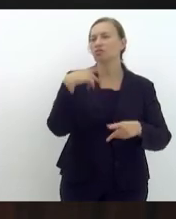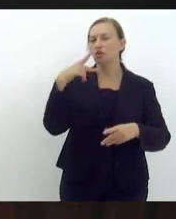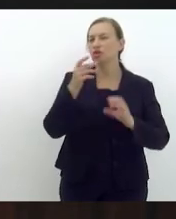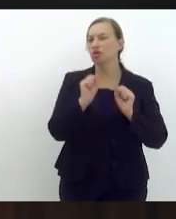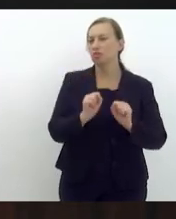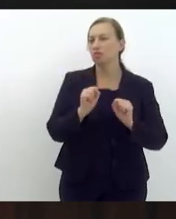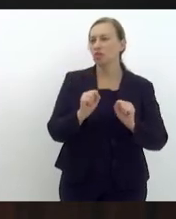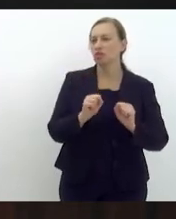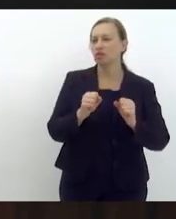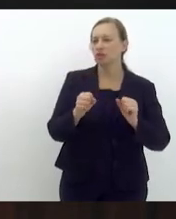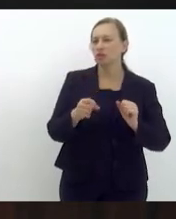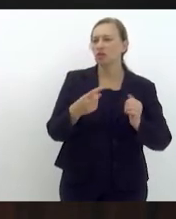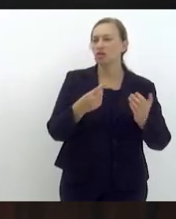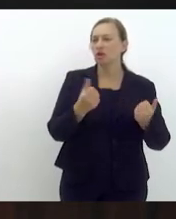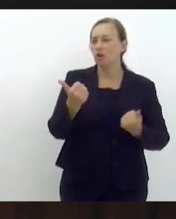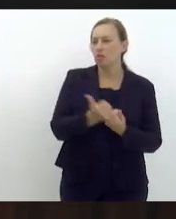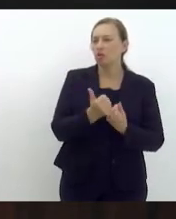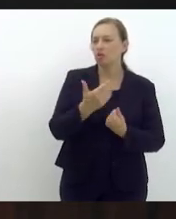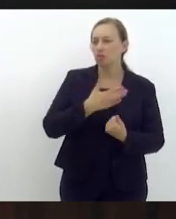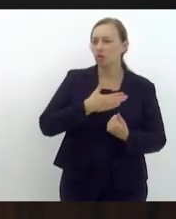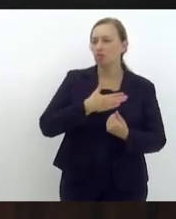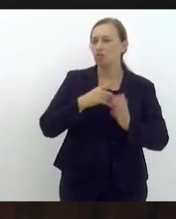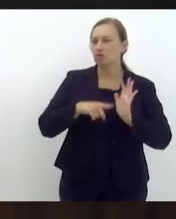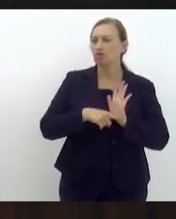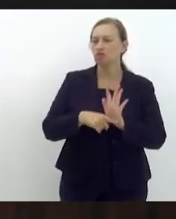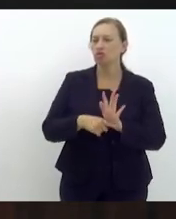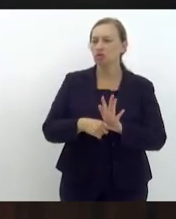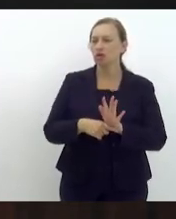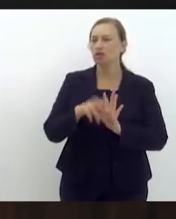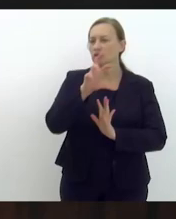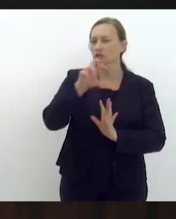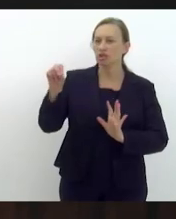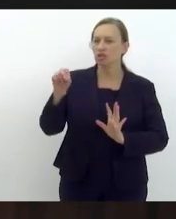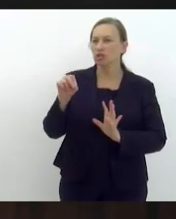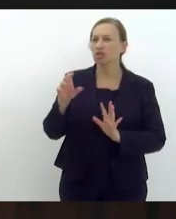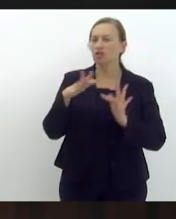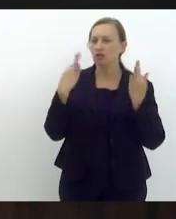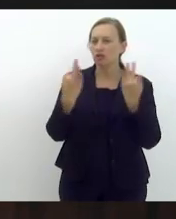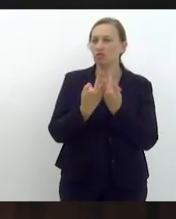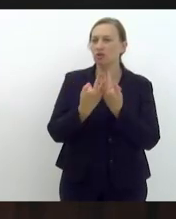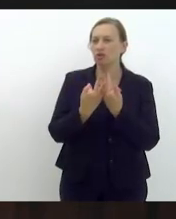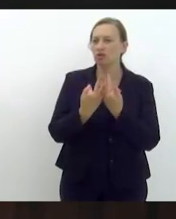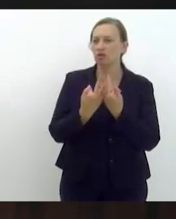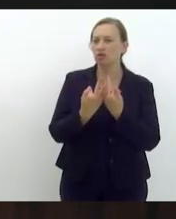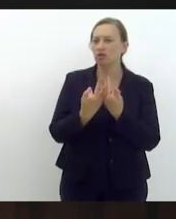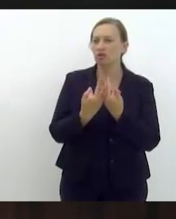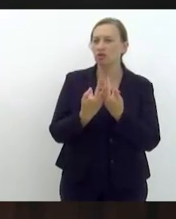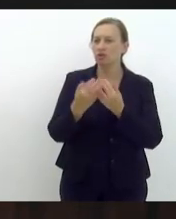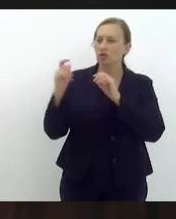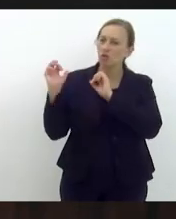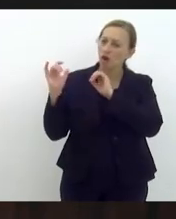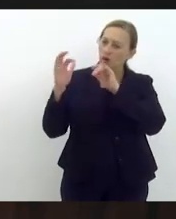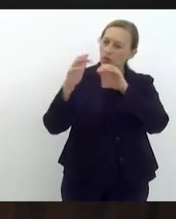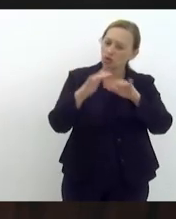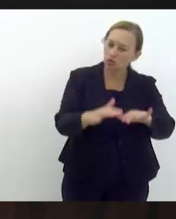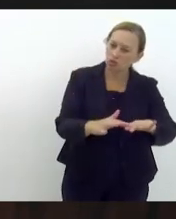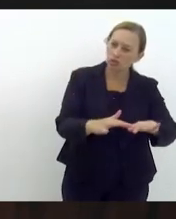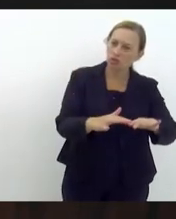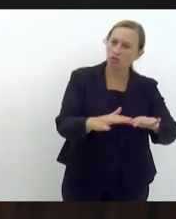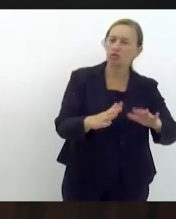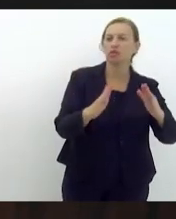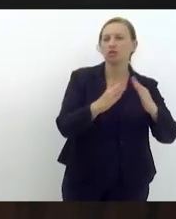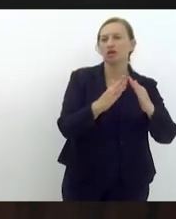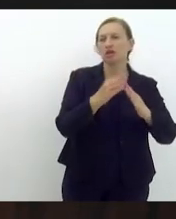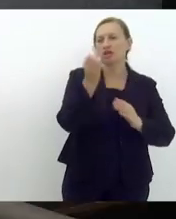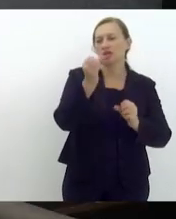contar com esse mandato para que a gente possa colaborar com essas 500 famílias que vem lá ocupando esses Empreendimentos abandonados há seis anos